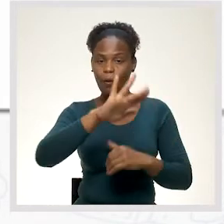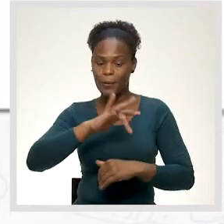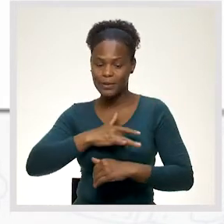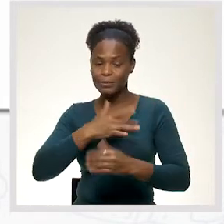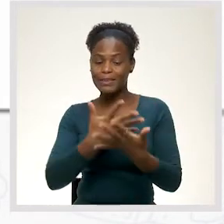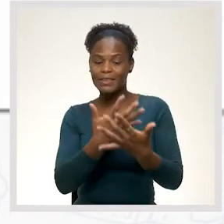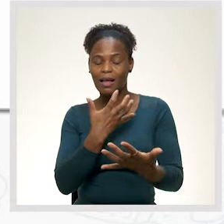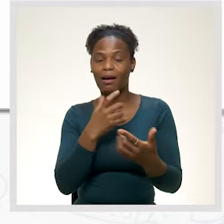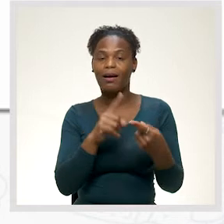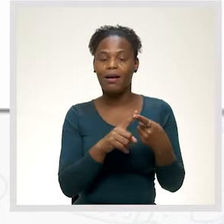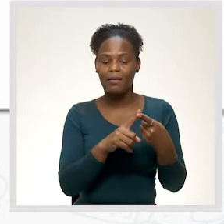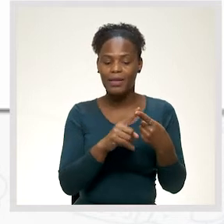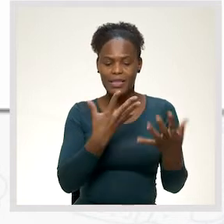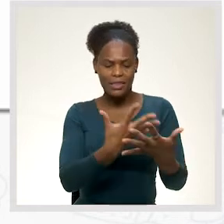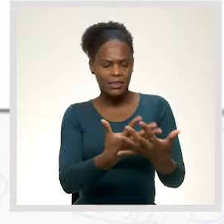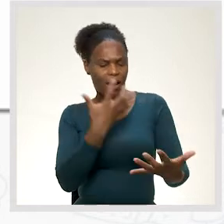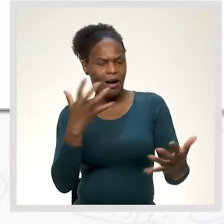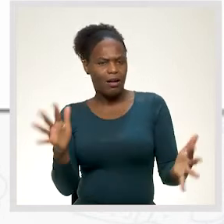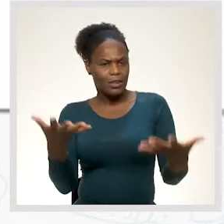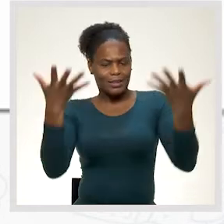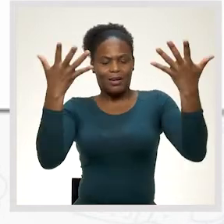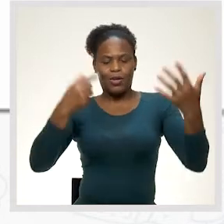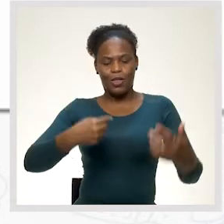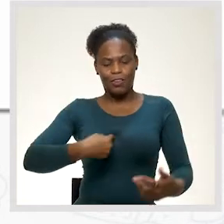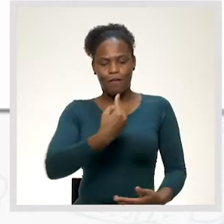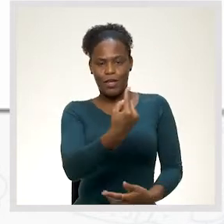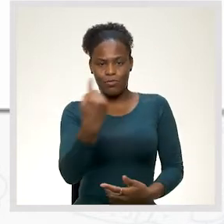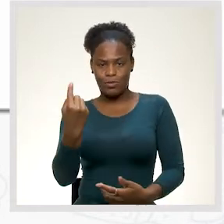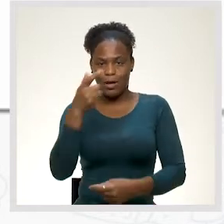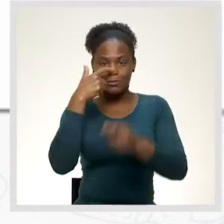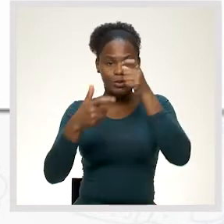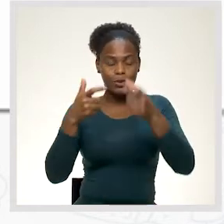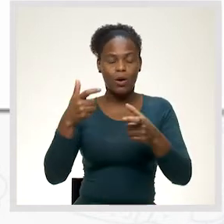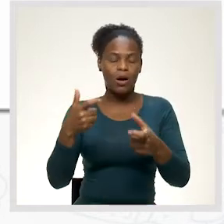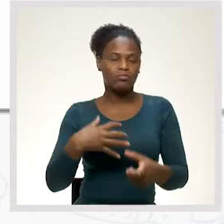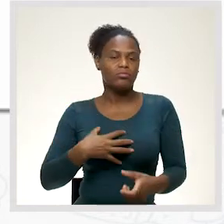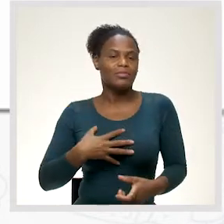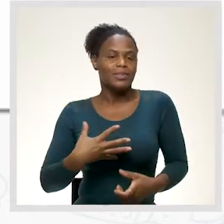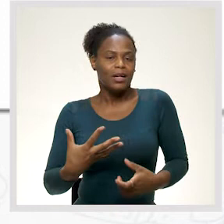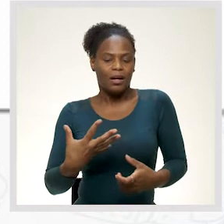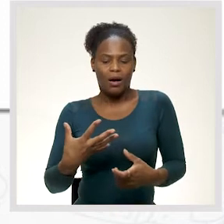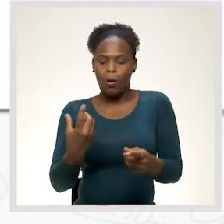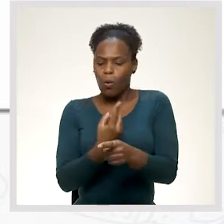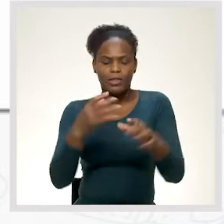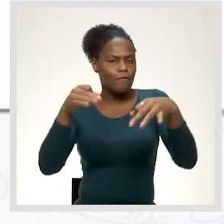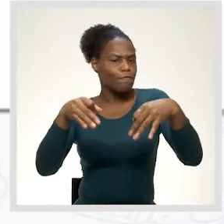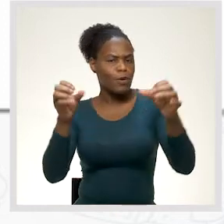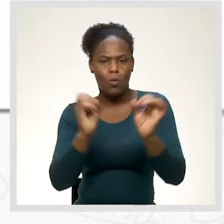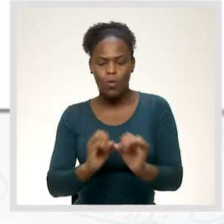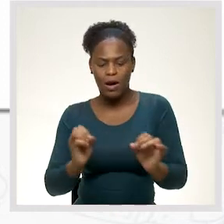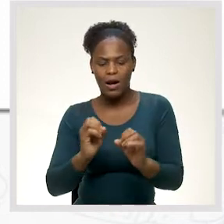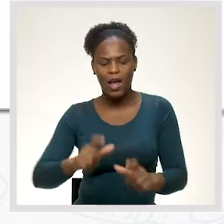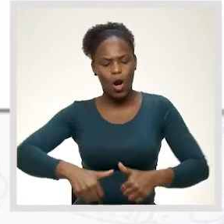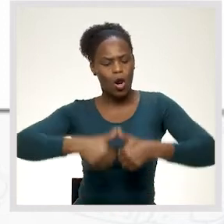aqui a exaltação individualista. O indivíduo aspira ao ilimitado. O herói